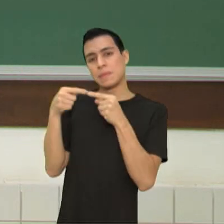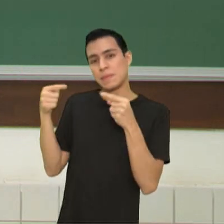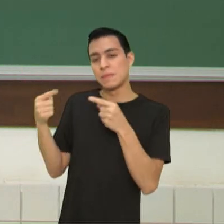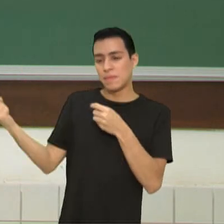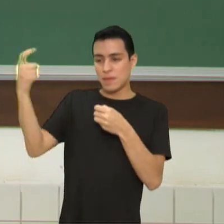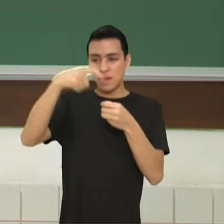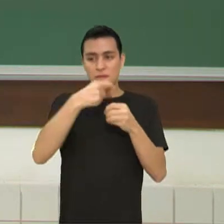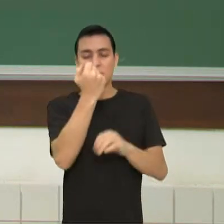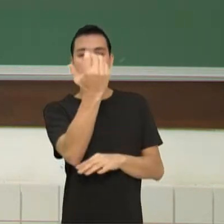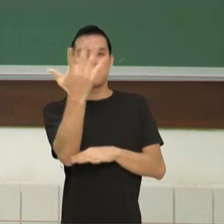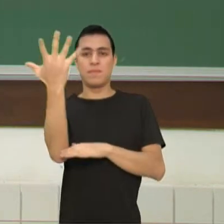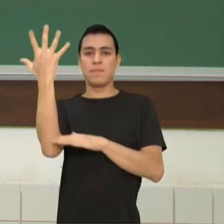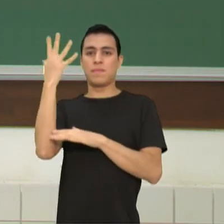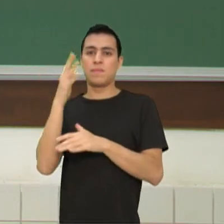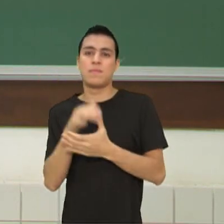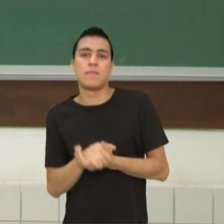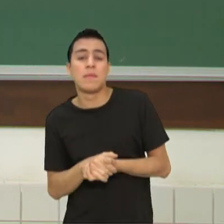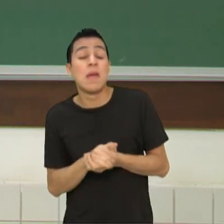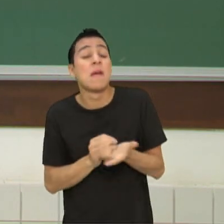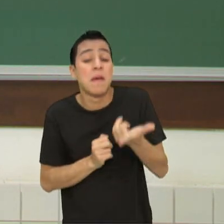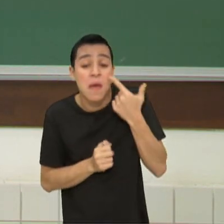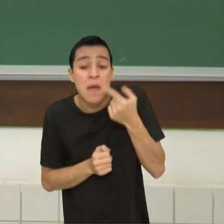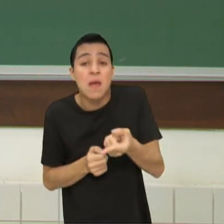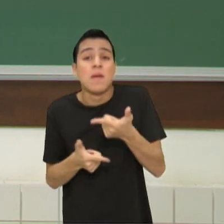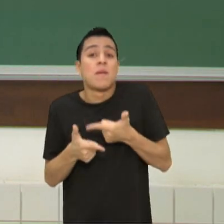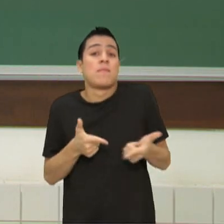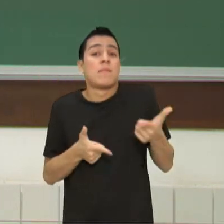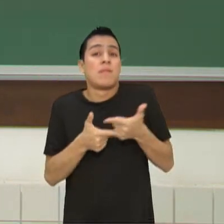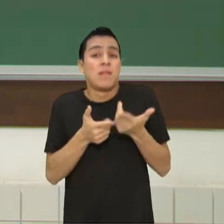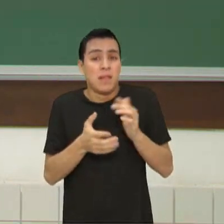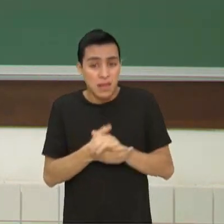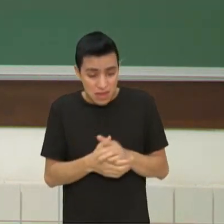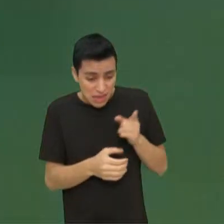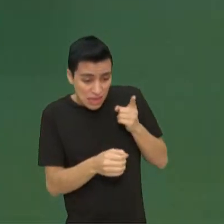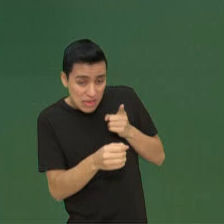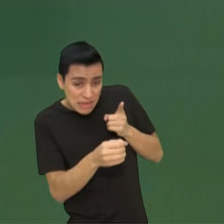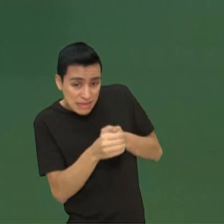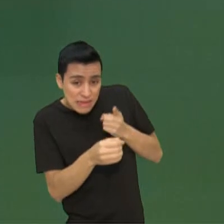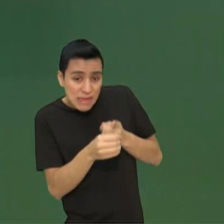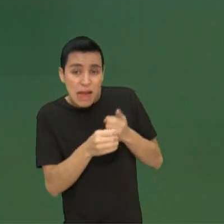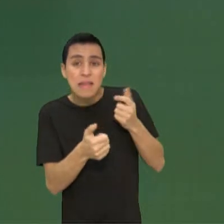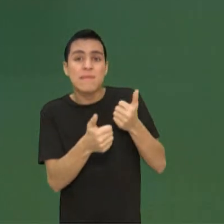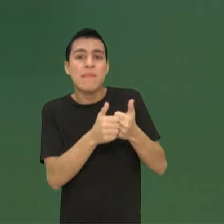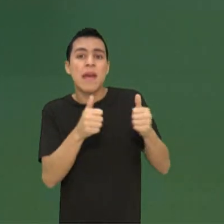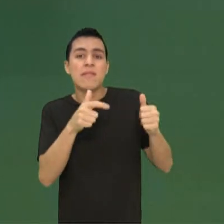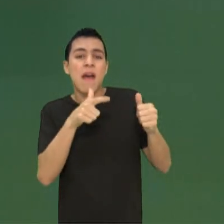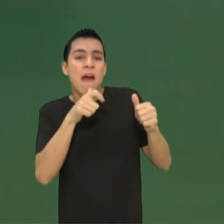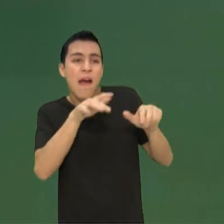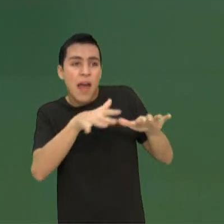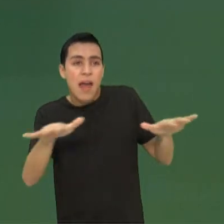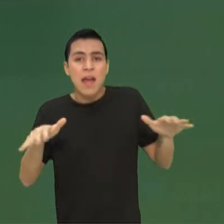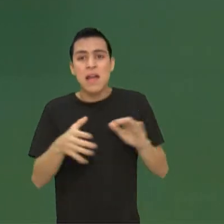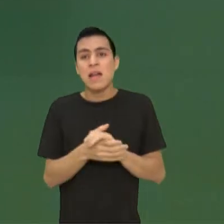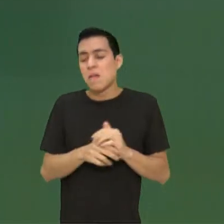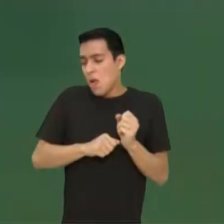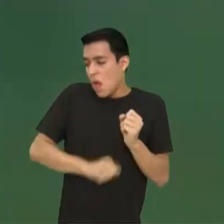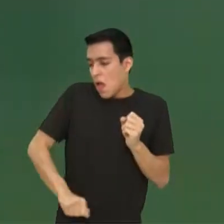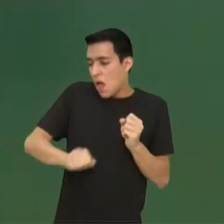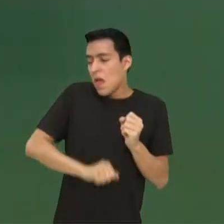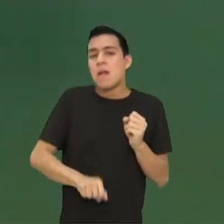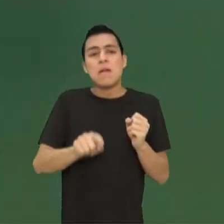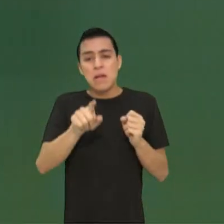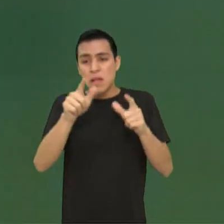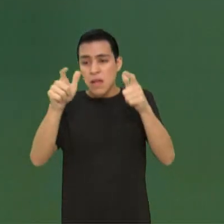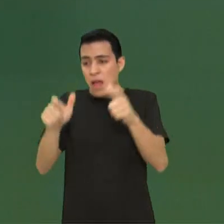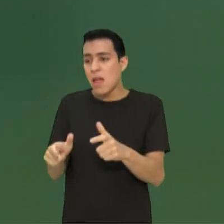para voltar para a natureza. E olha o problema disso, em cidades do litoral, toxina diarreica é encontrada nos